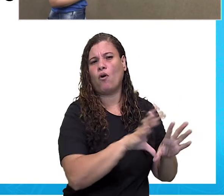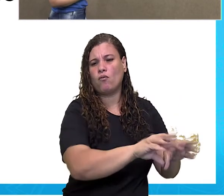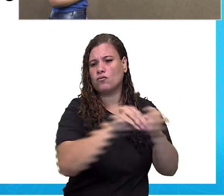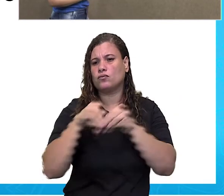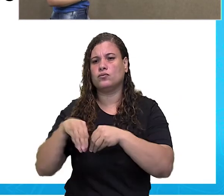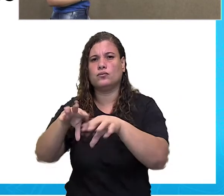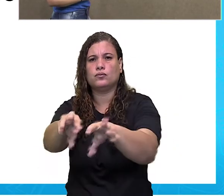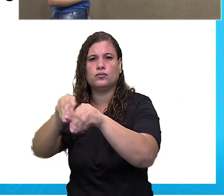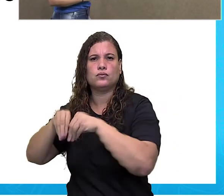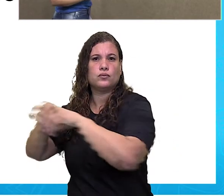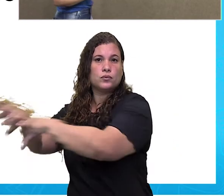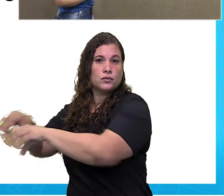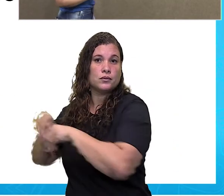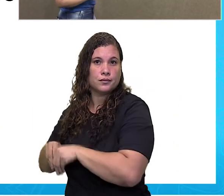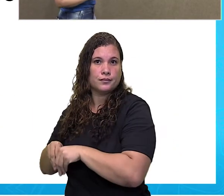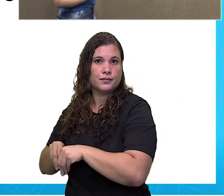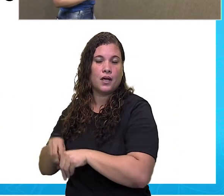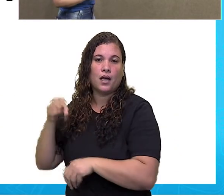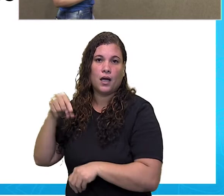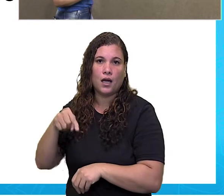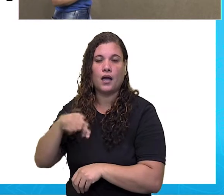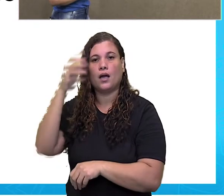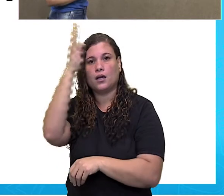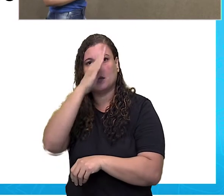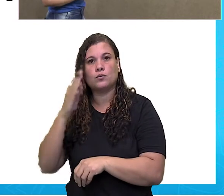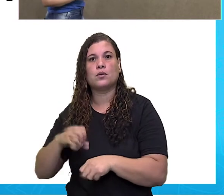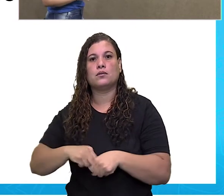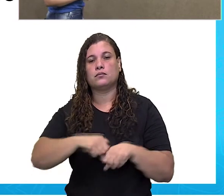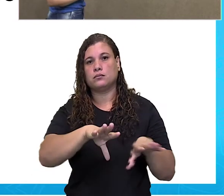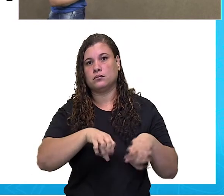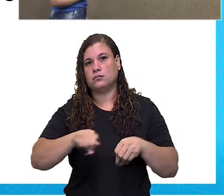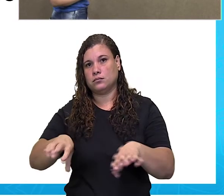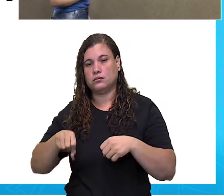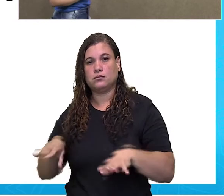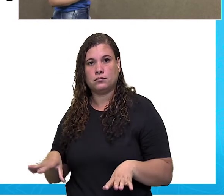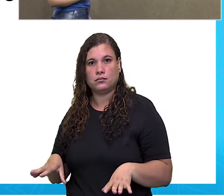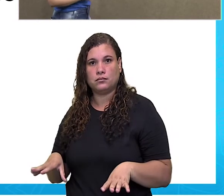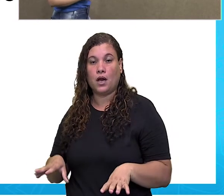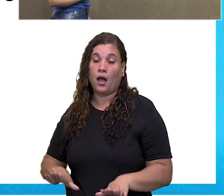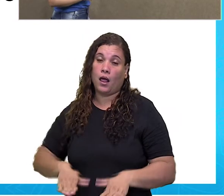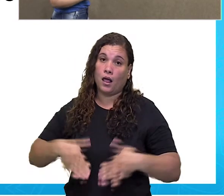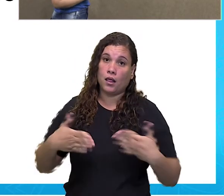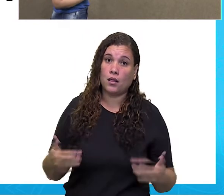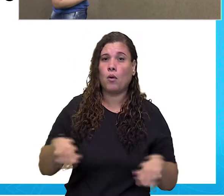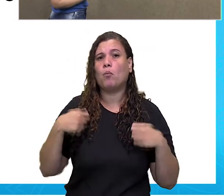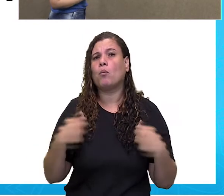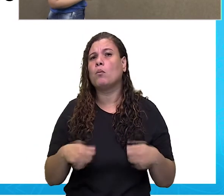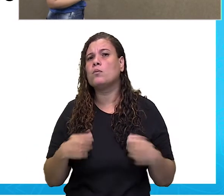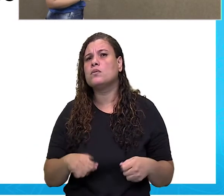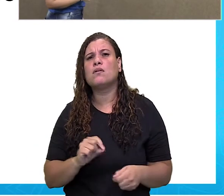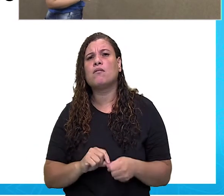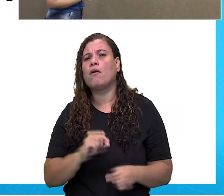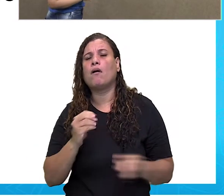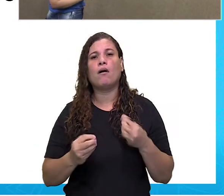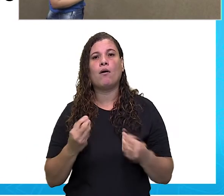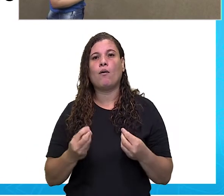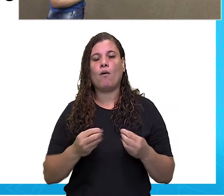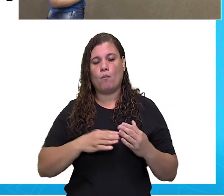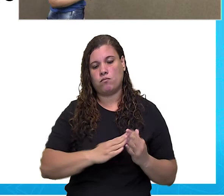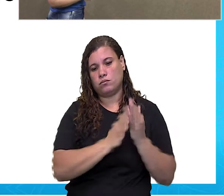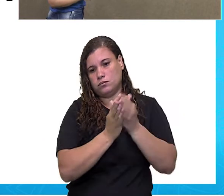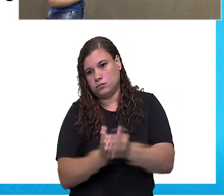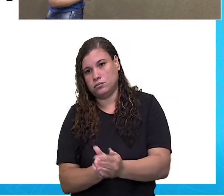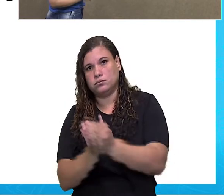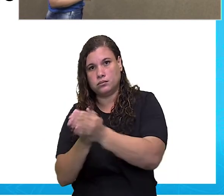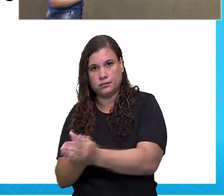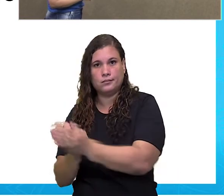transporte, química, alimentos, bebidas, metalúrgica, agroindústria e